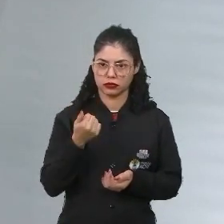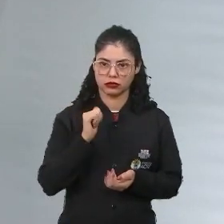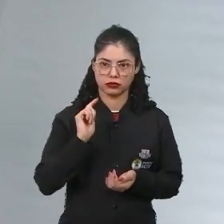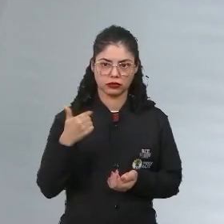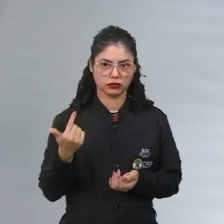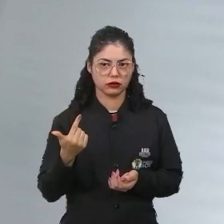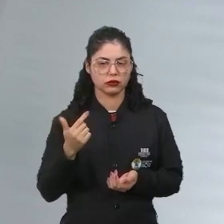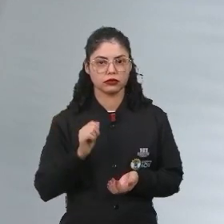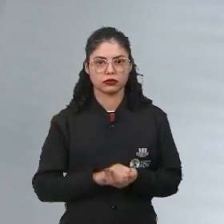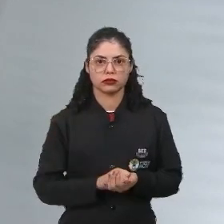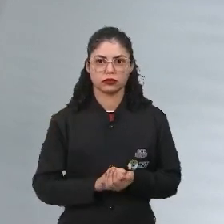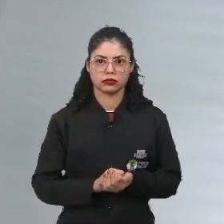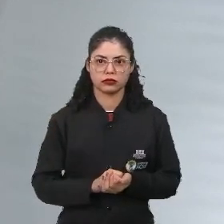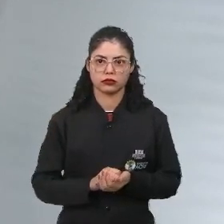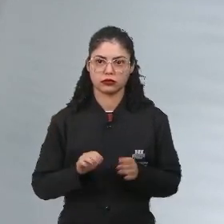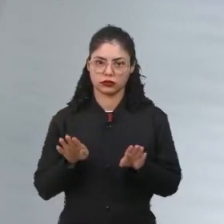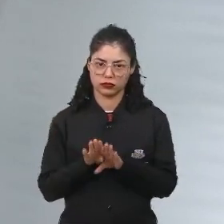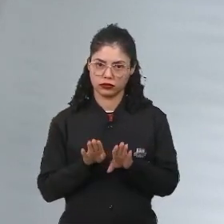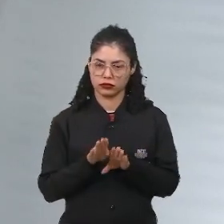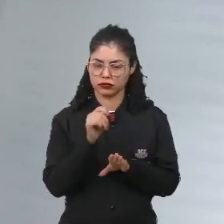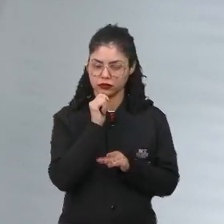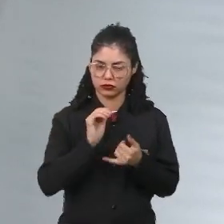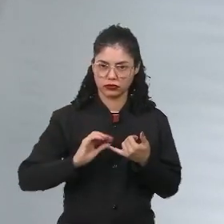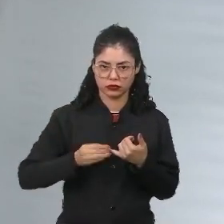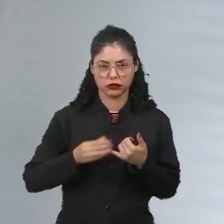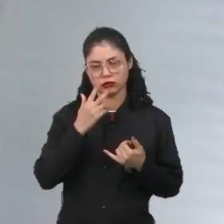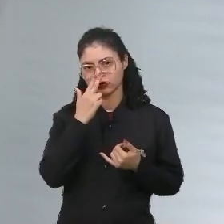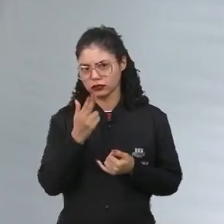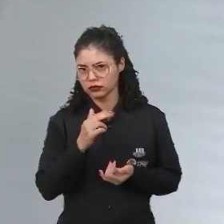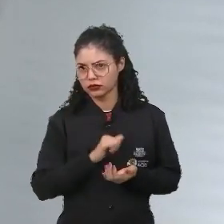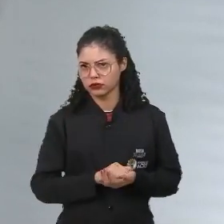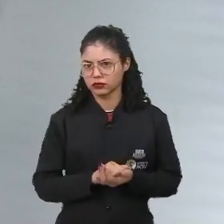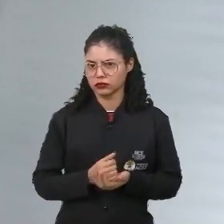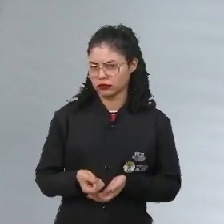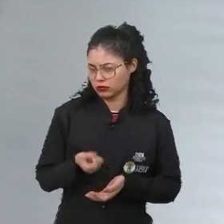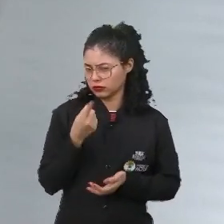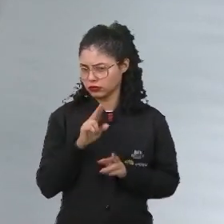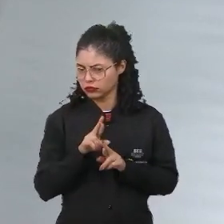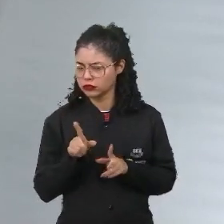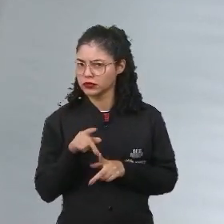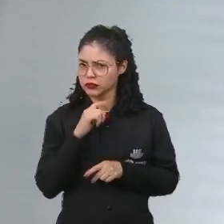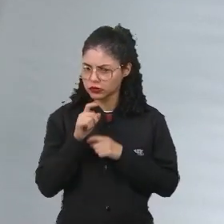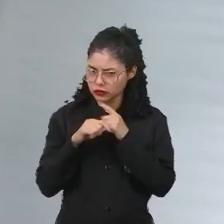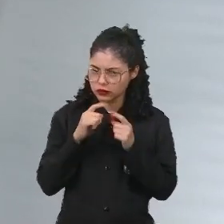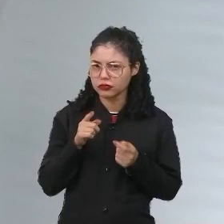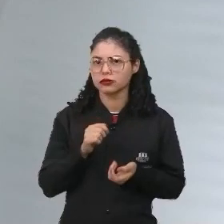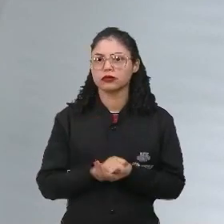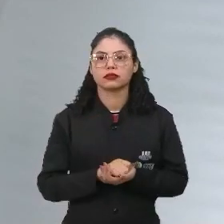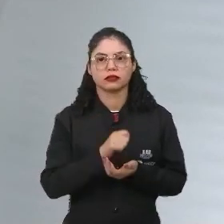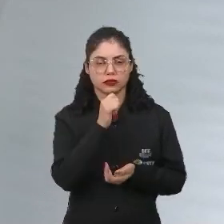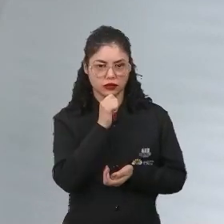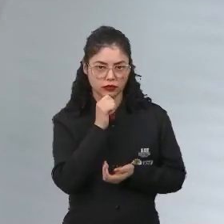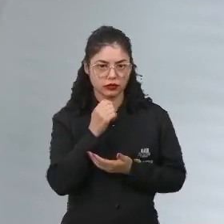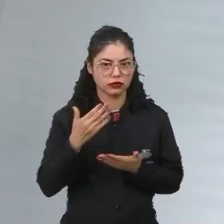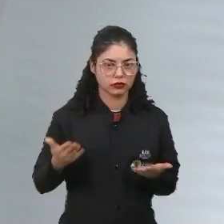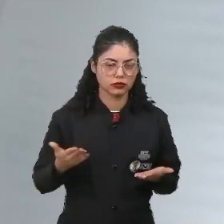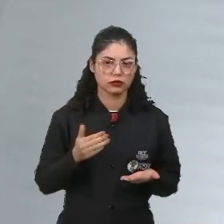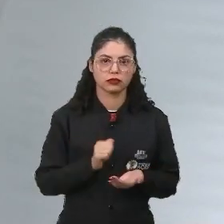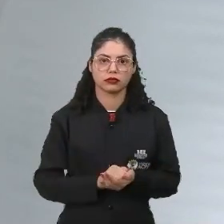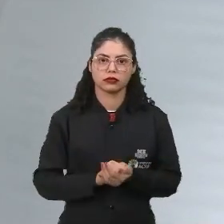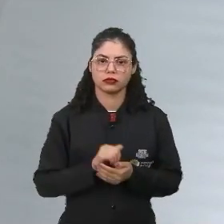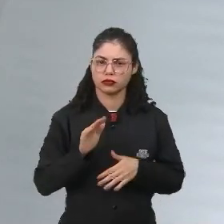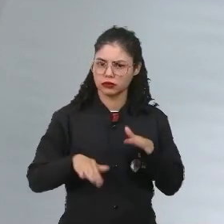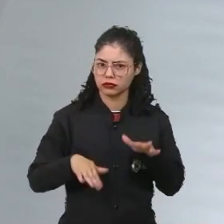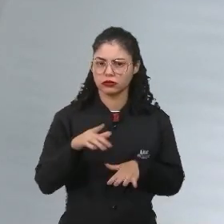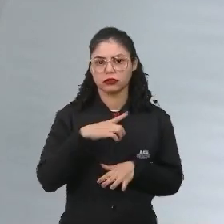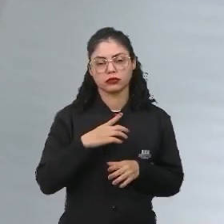que aquele outro feijão com aparência assim meio duvidosa, né? É tanto que na maioria das vezes na